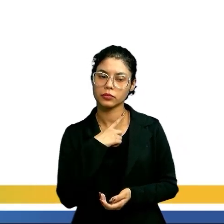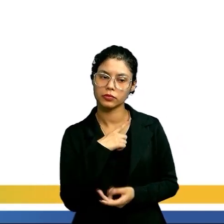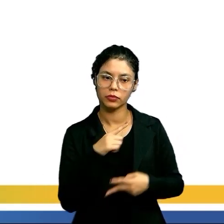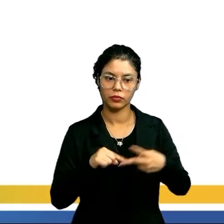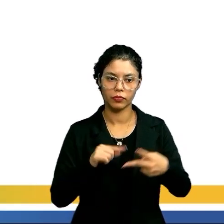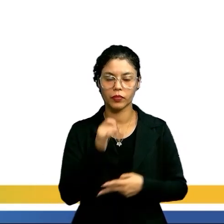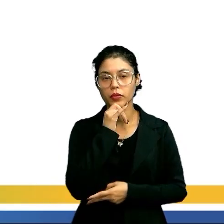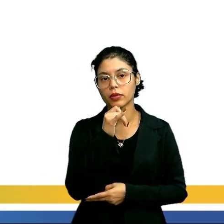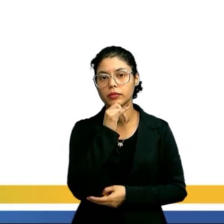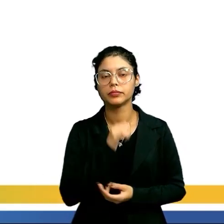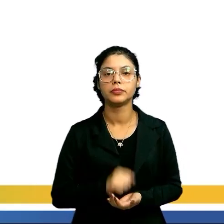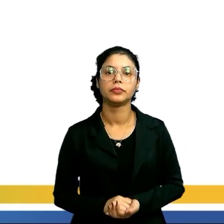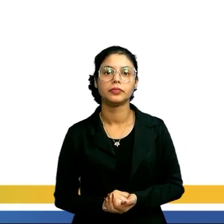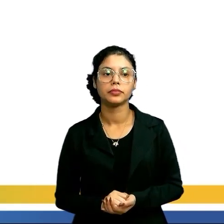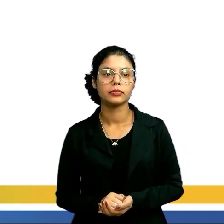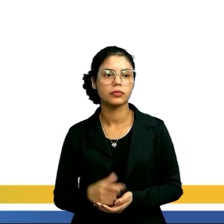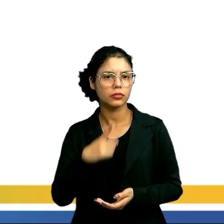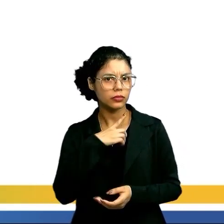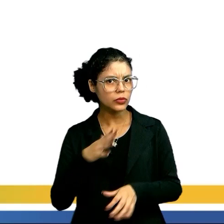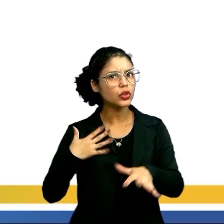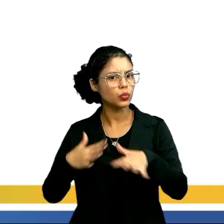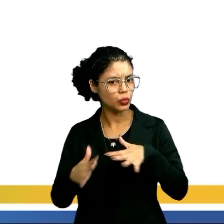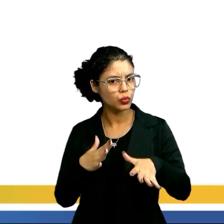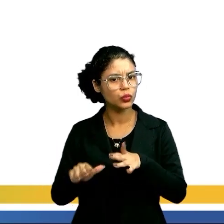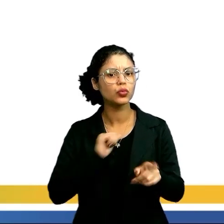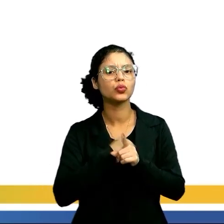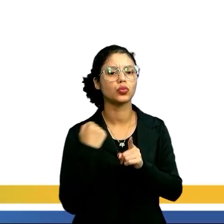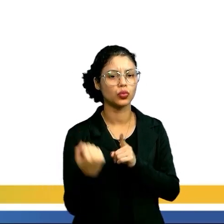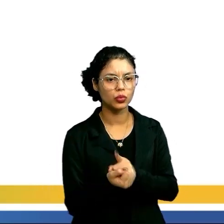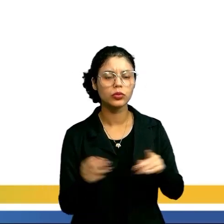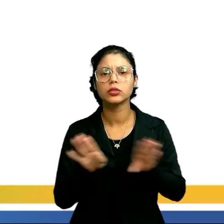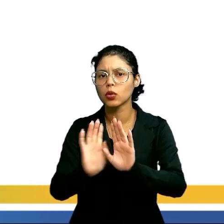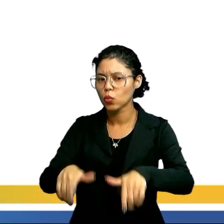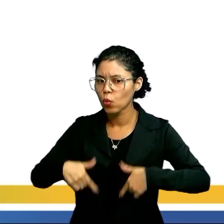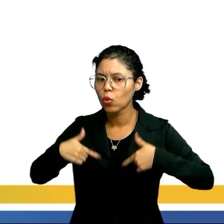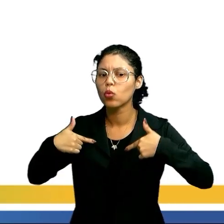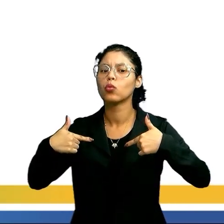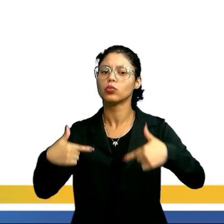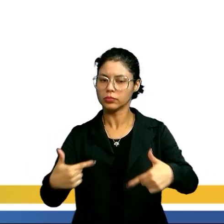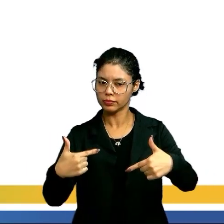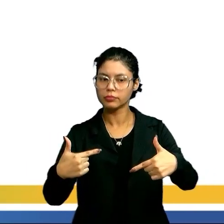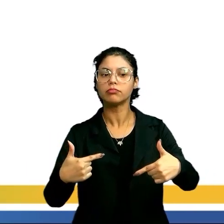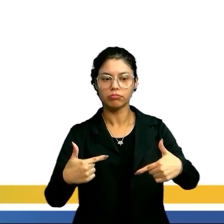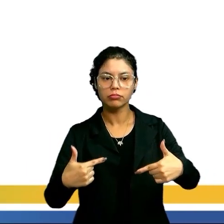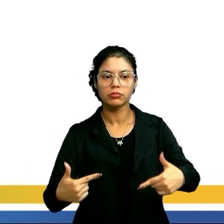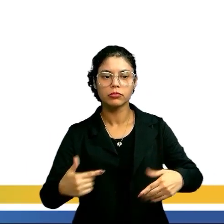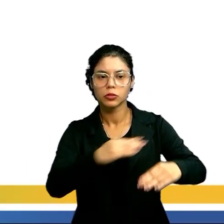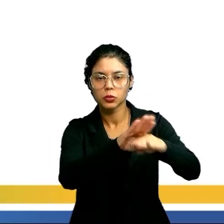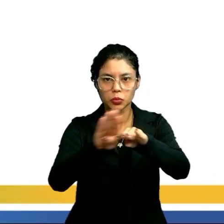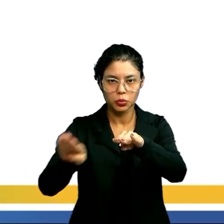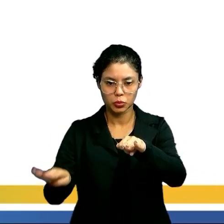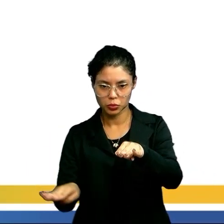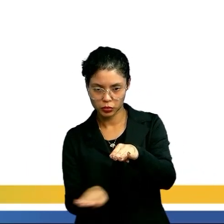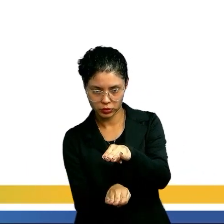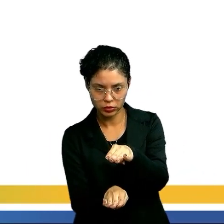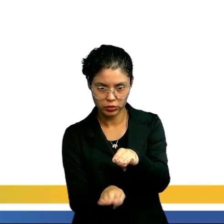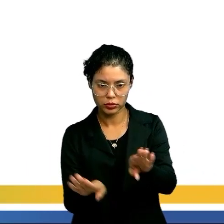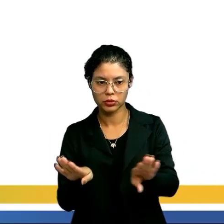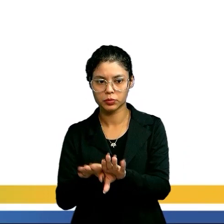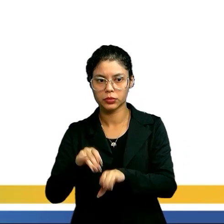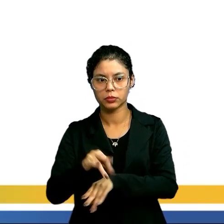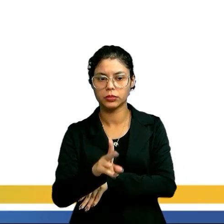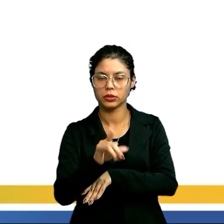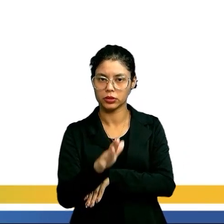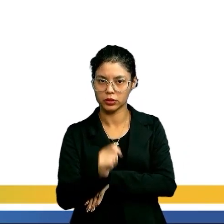sabemos que tem outros. Então, temos movimentos sociais que lutam contra a desigualdade, contra a miséria. Um exemplo